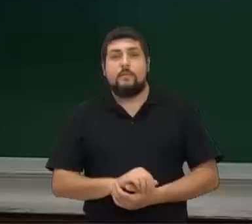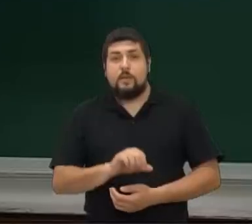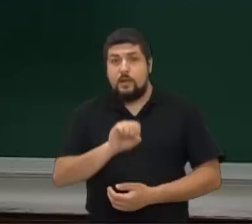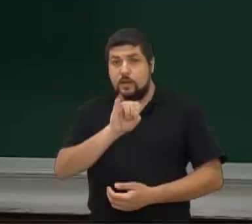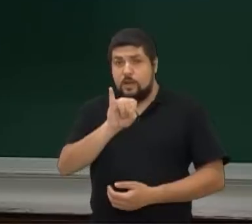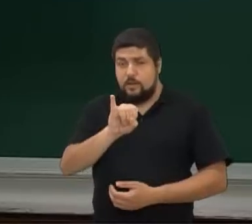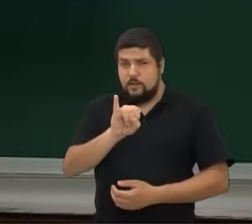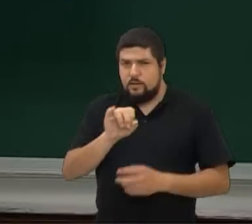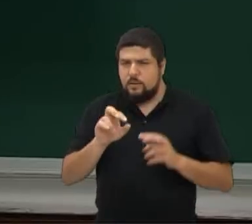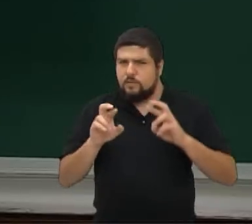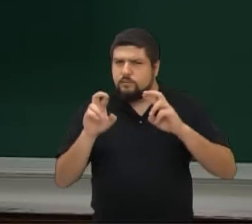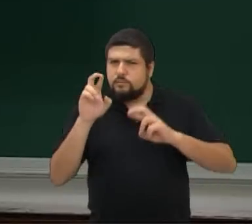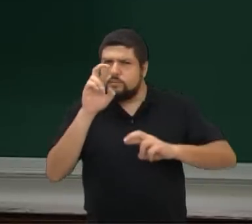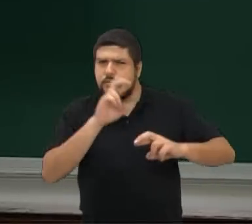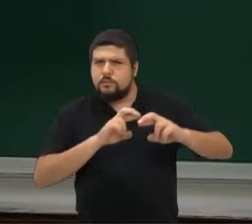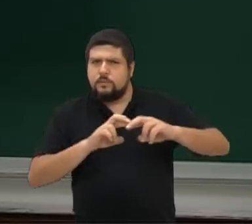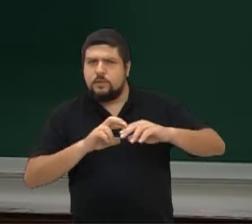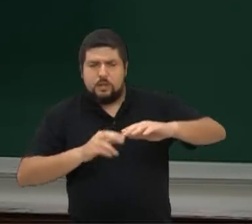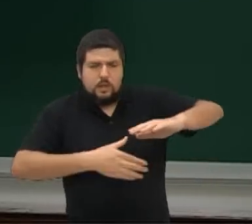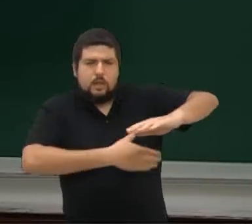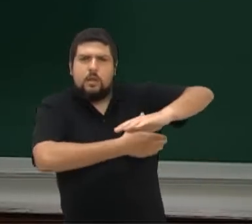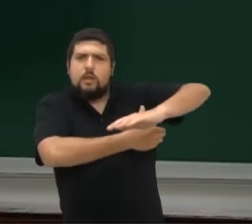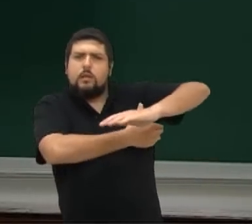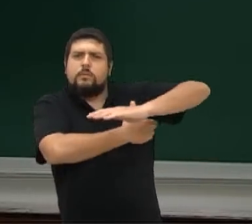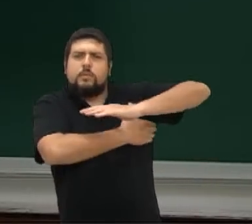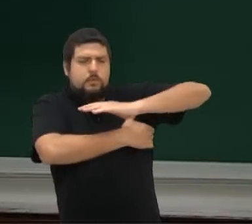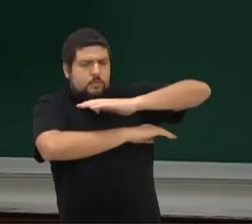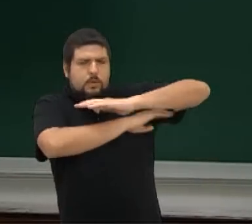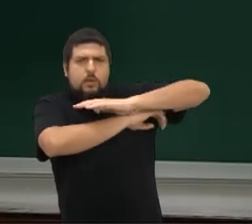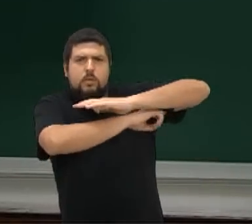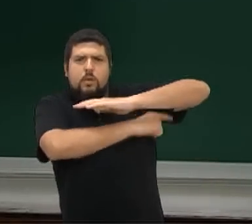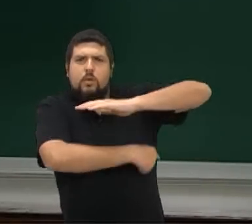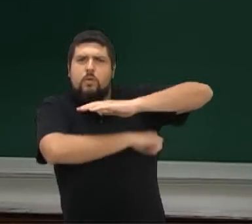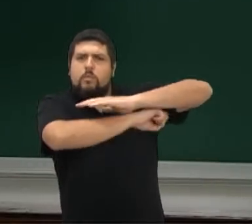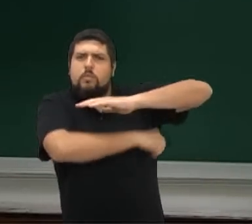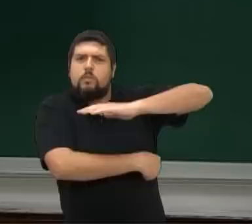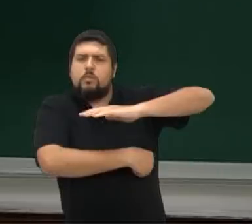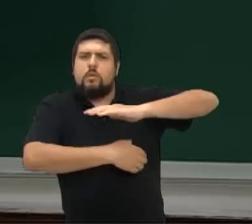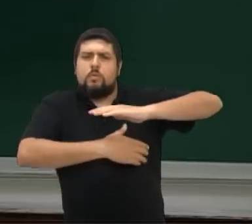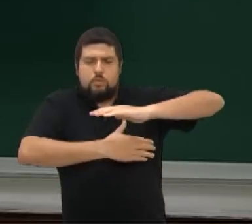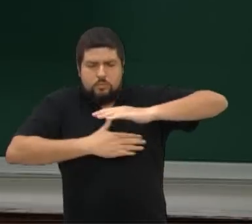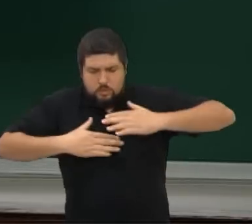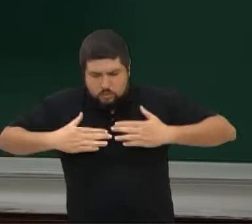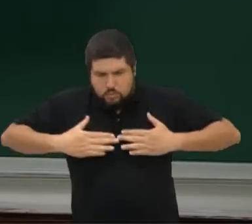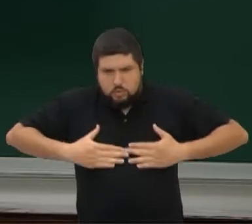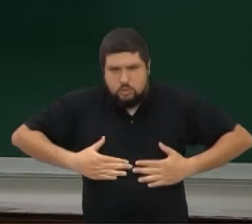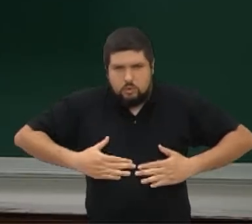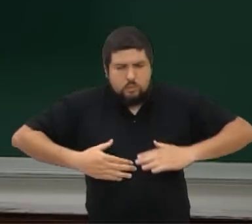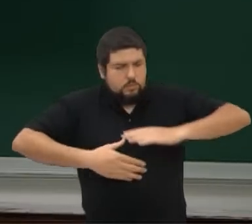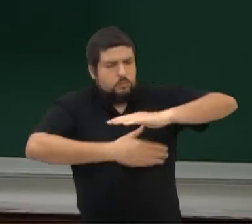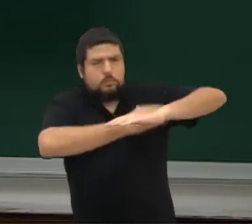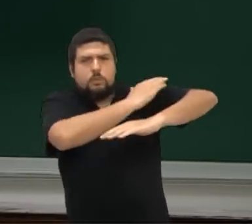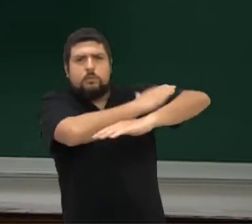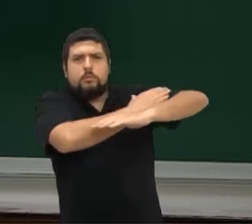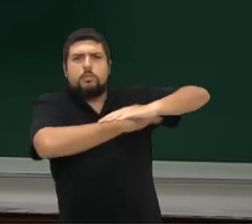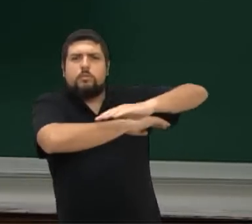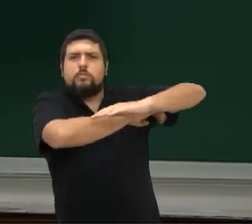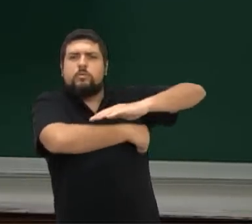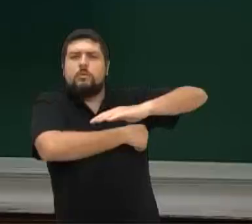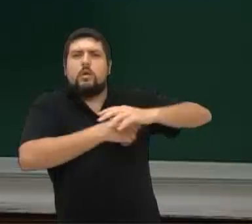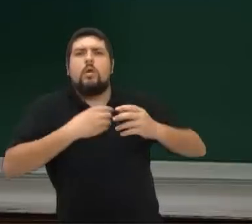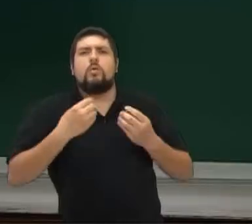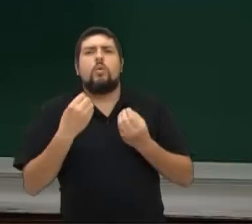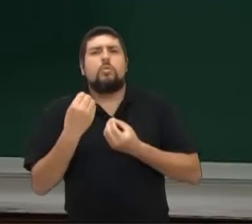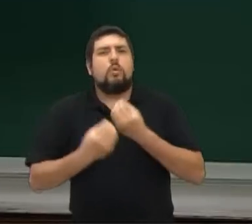essa abertura, tá? Essas aberturinhas que ele forma com o tronco e o braço, nós estamos representando um ângulo